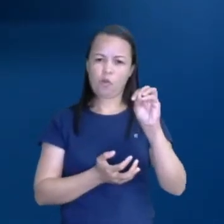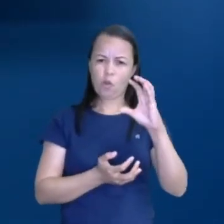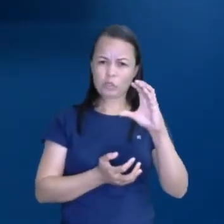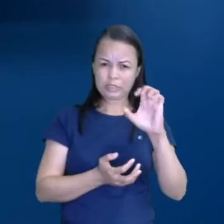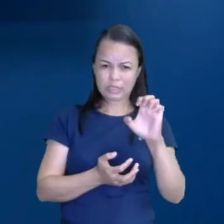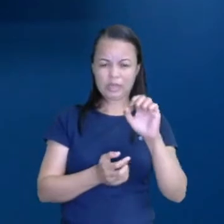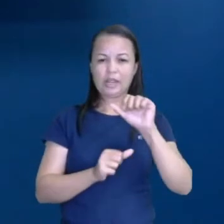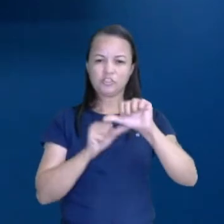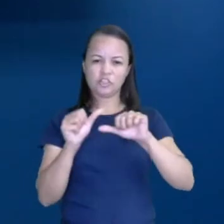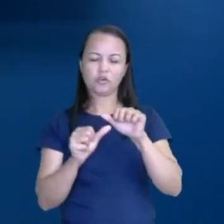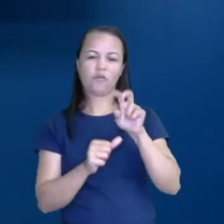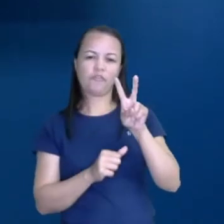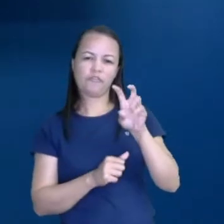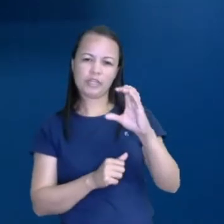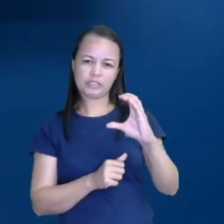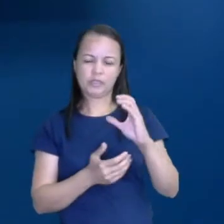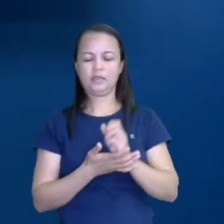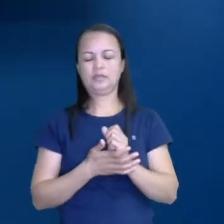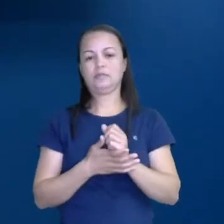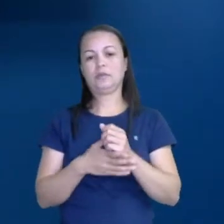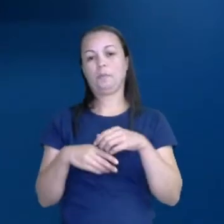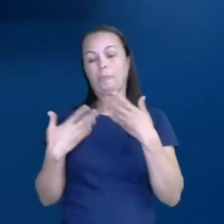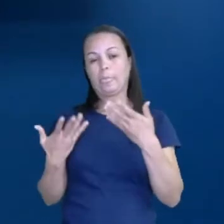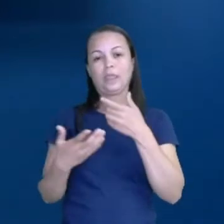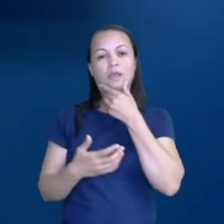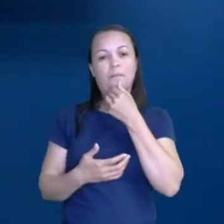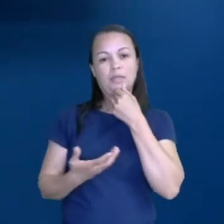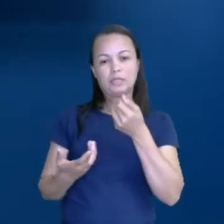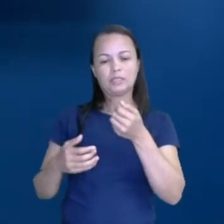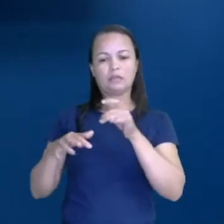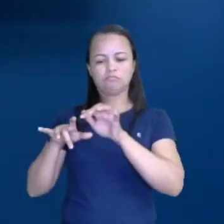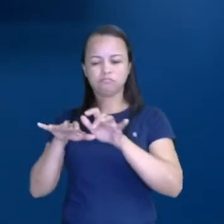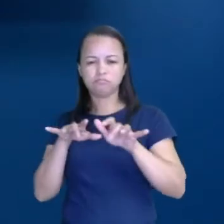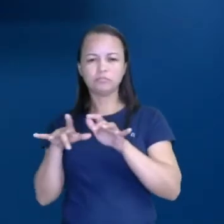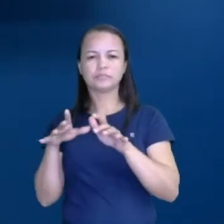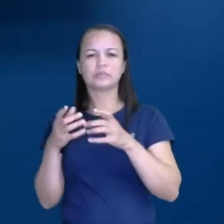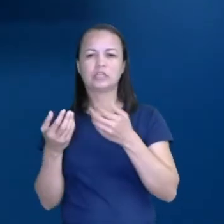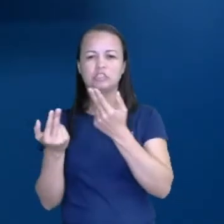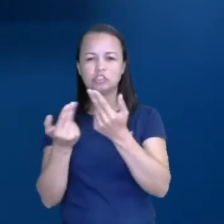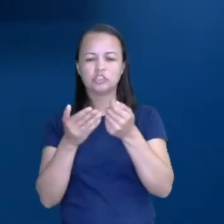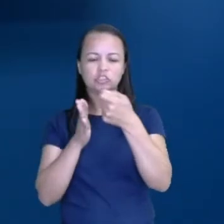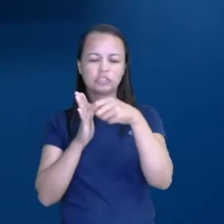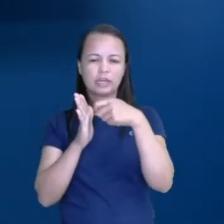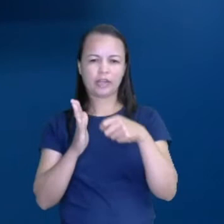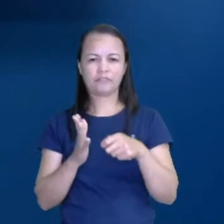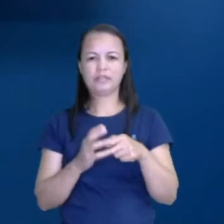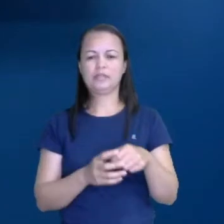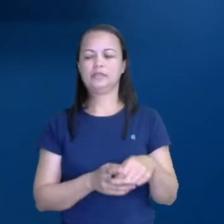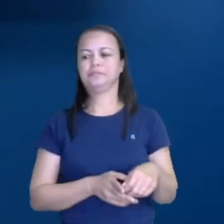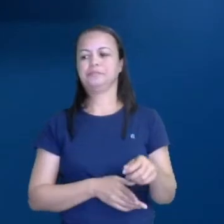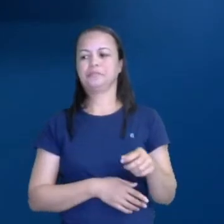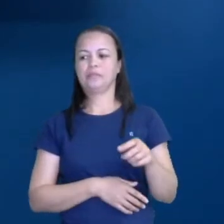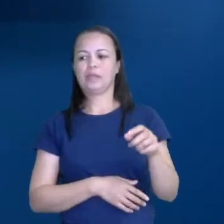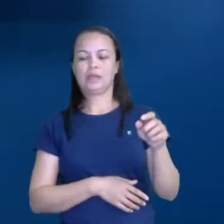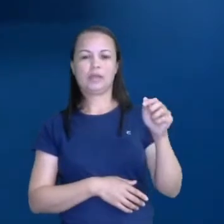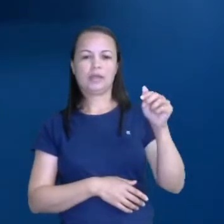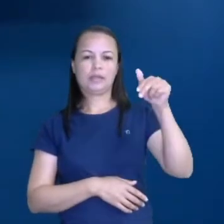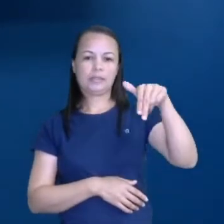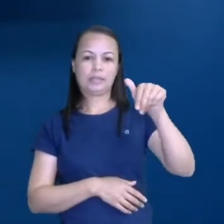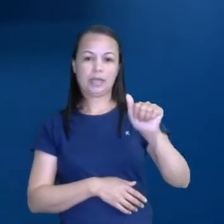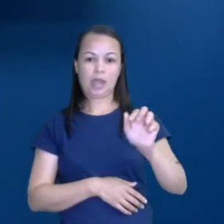o menino já estava há tanto tempo na internet que ele fala e ele escreve da forma que fala. Não